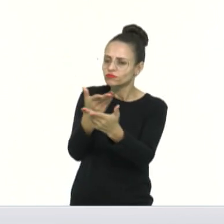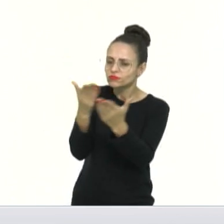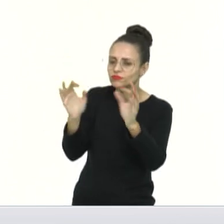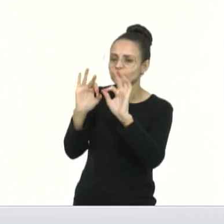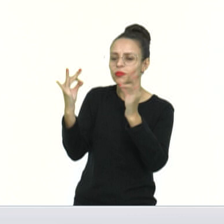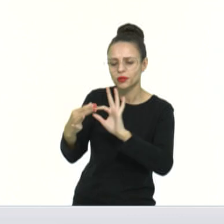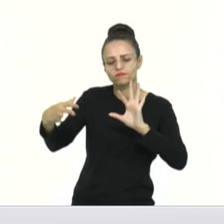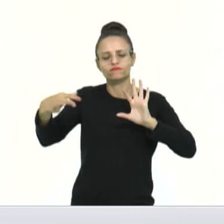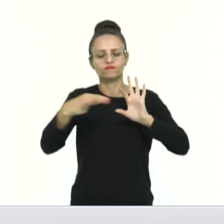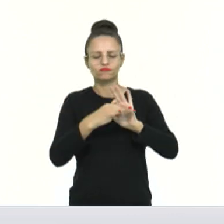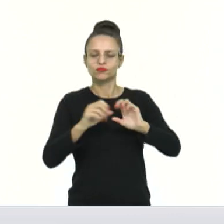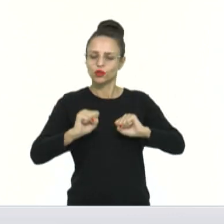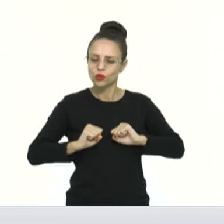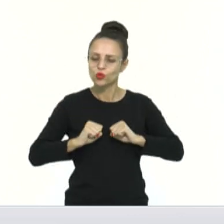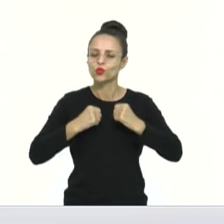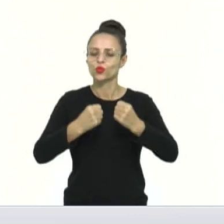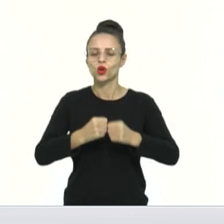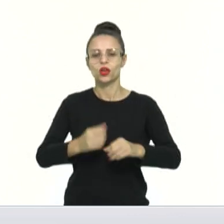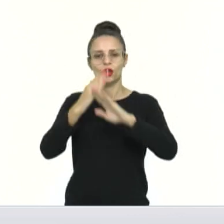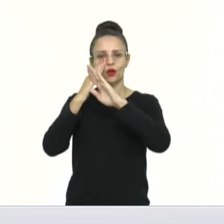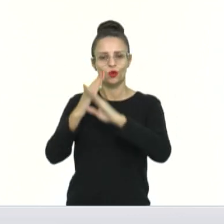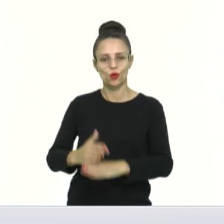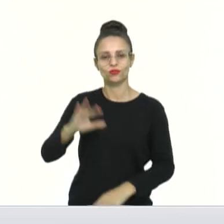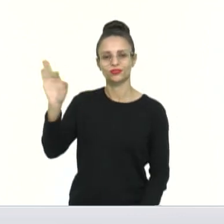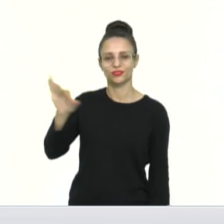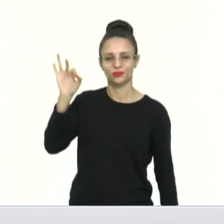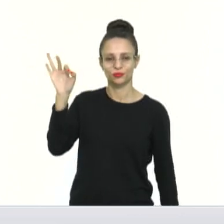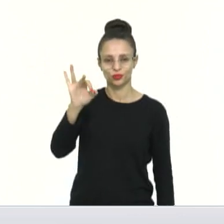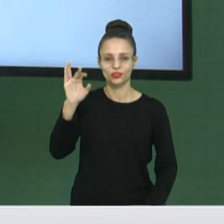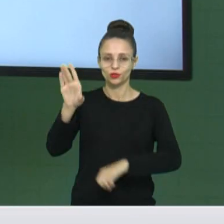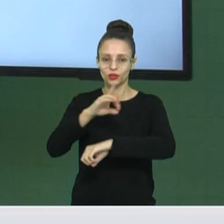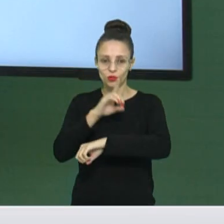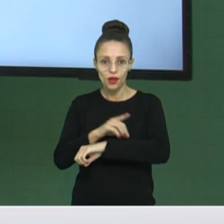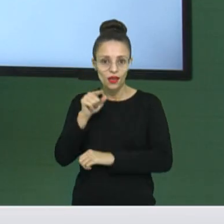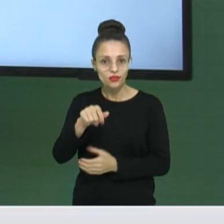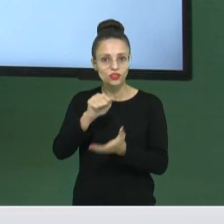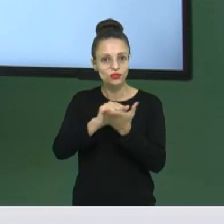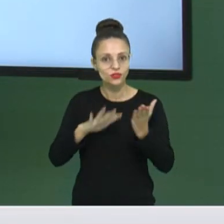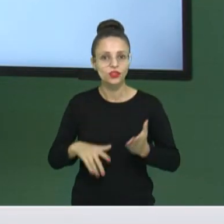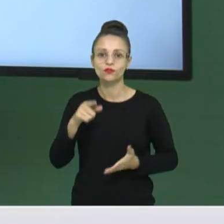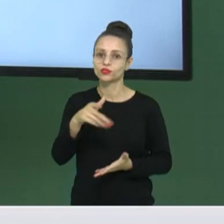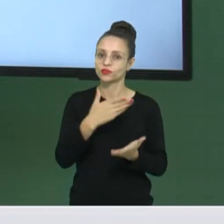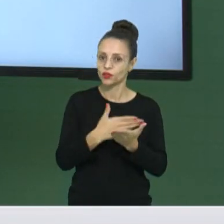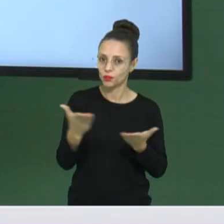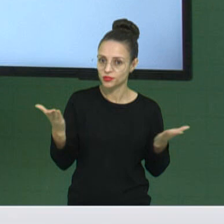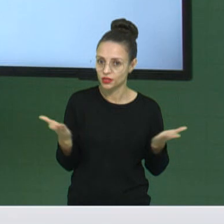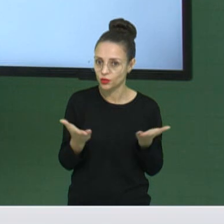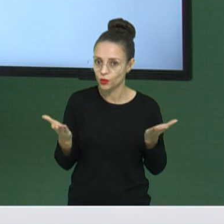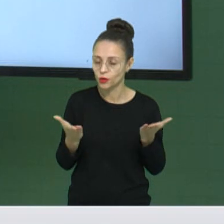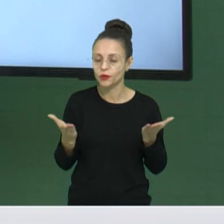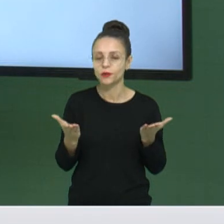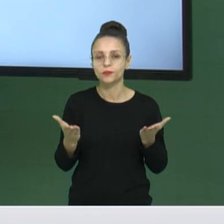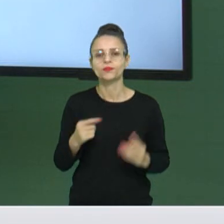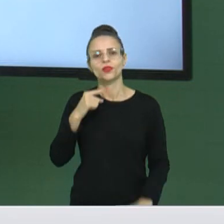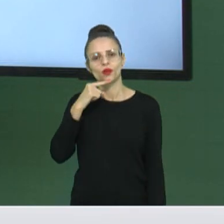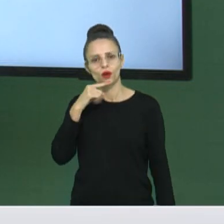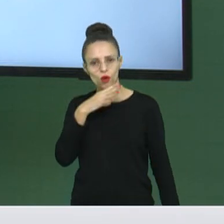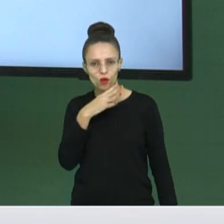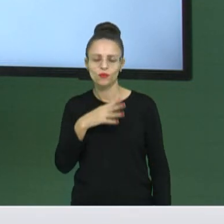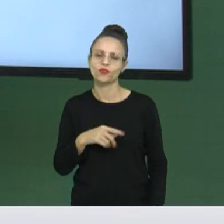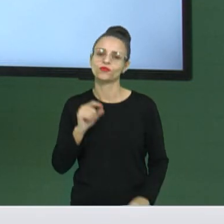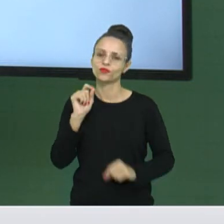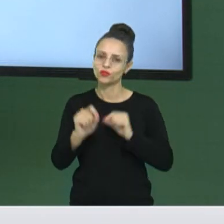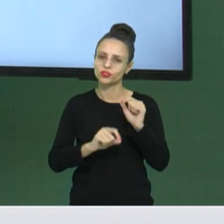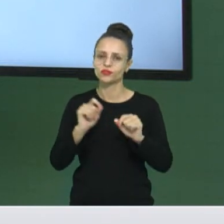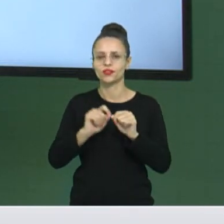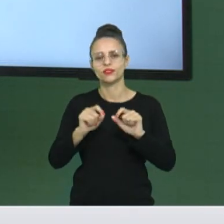fazerem parte dessa batalha contra o Aedes aegypti. Essa é uma atividade que você vai começar agora. Obviamente que você vai colocar